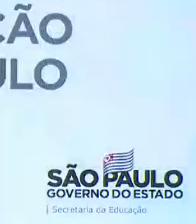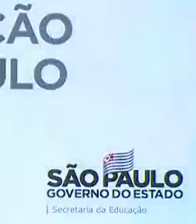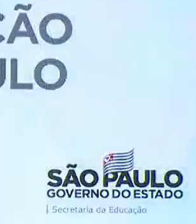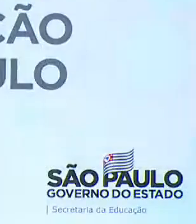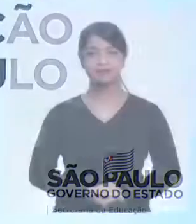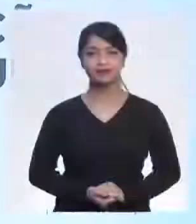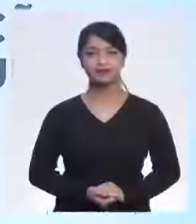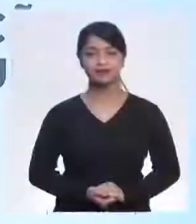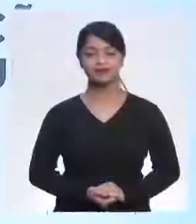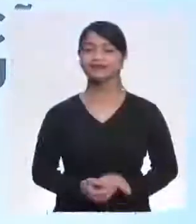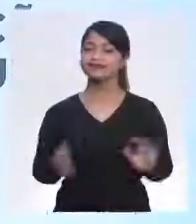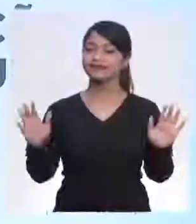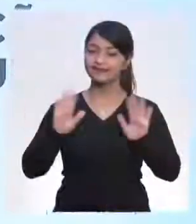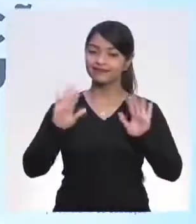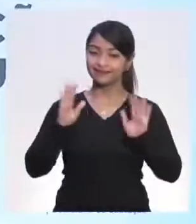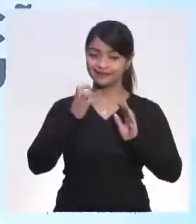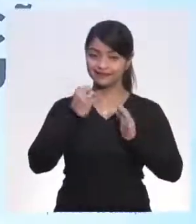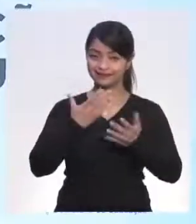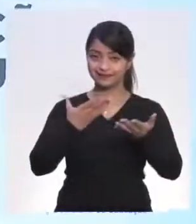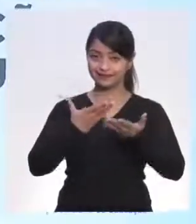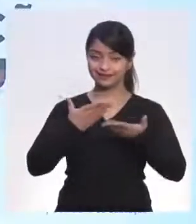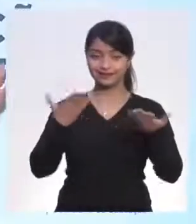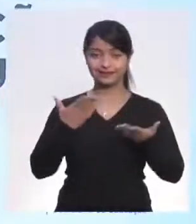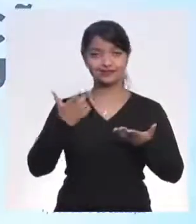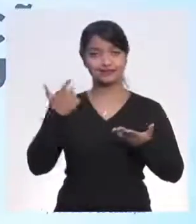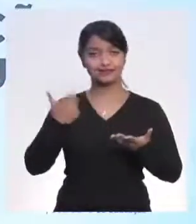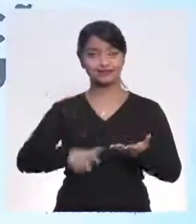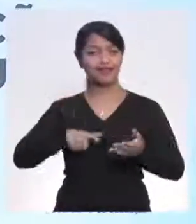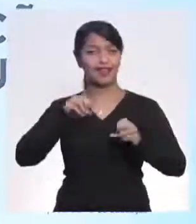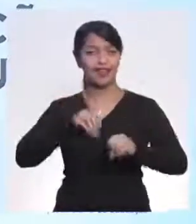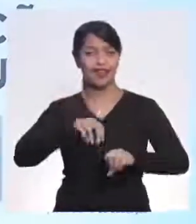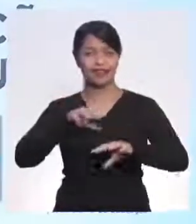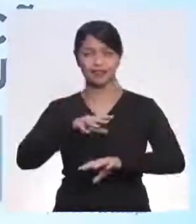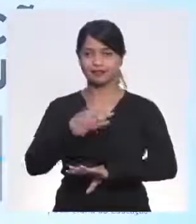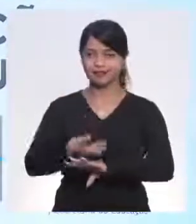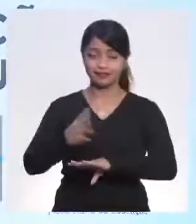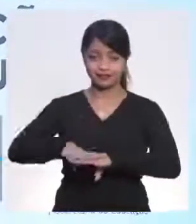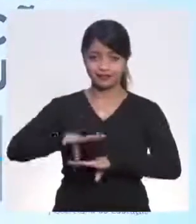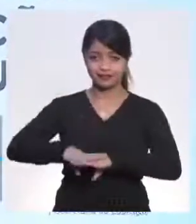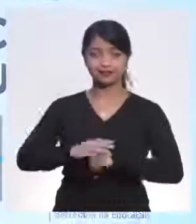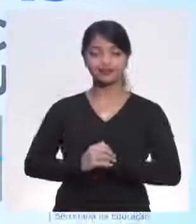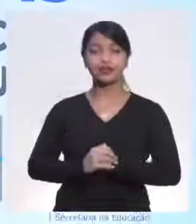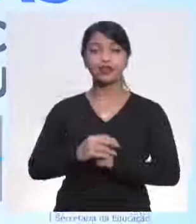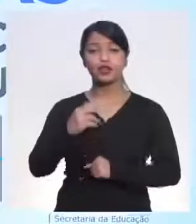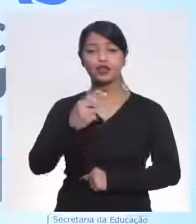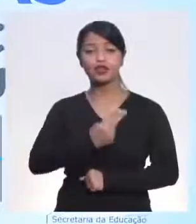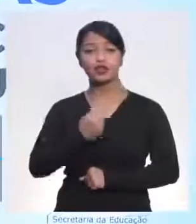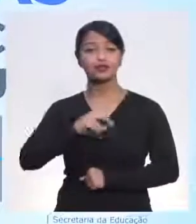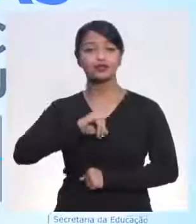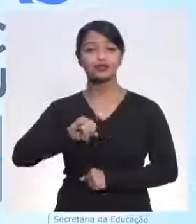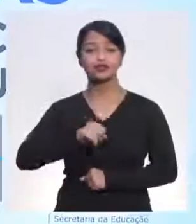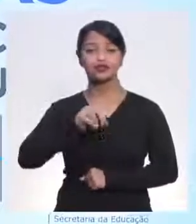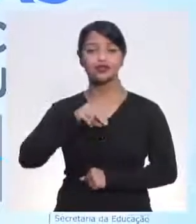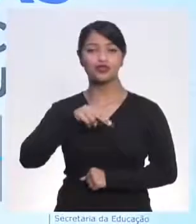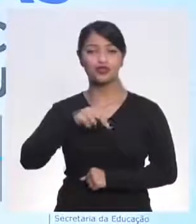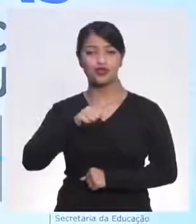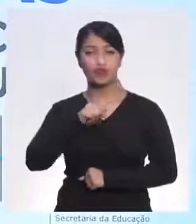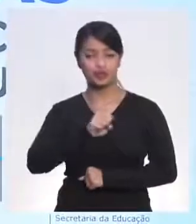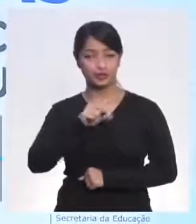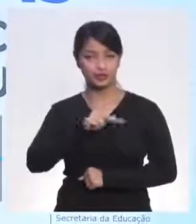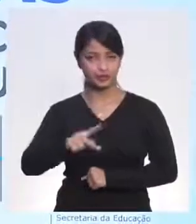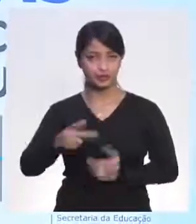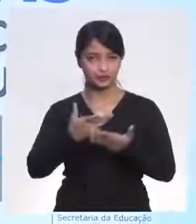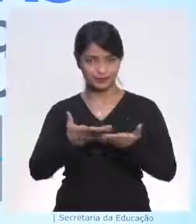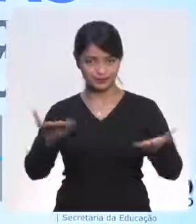Olá, sejam todos bem-vindos para mais uma aula de matemática. Meu nome é Jonas, vou ser o professor de vocês hoje. Continuar aí, tirar algumas